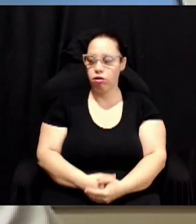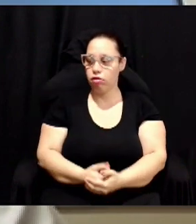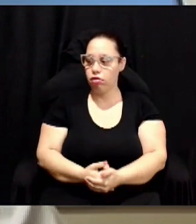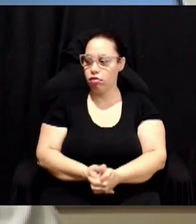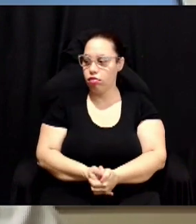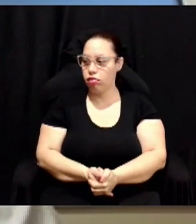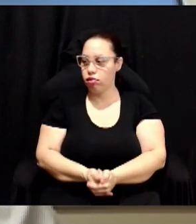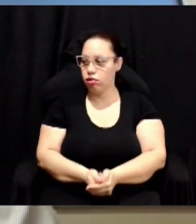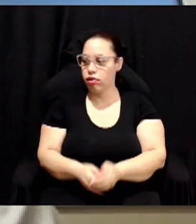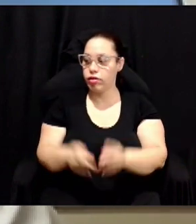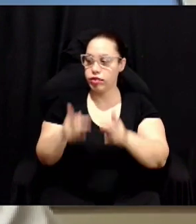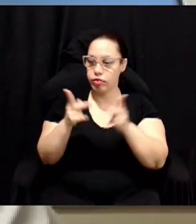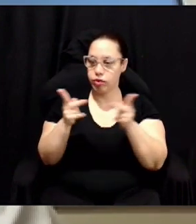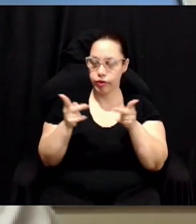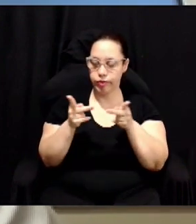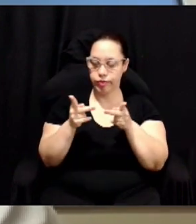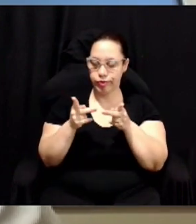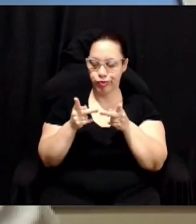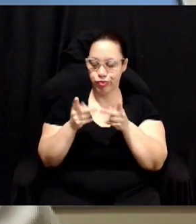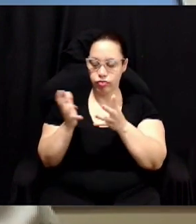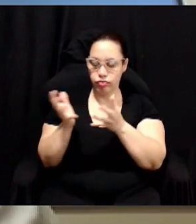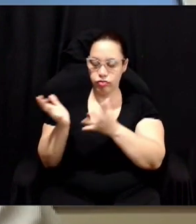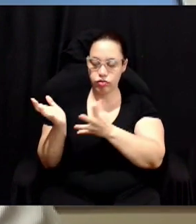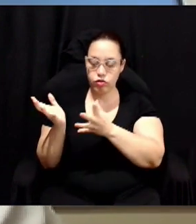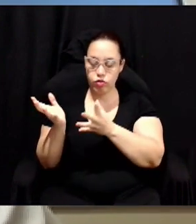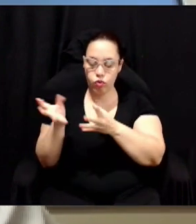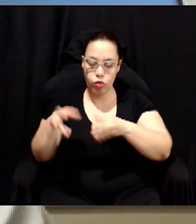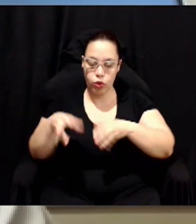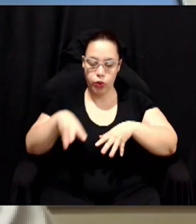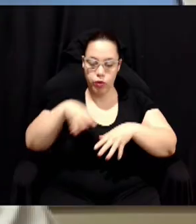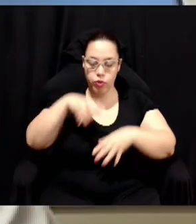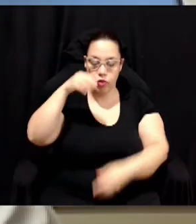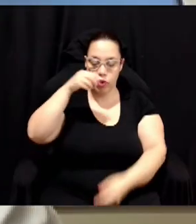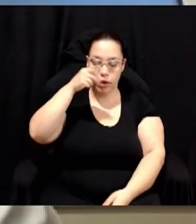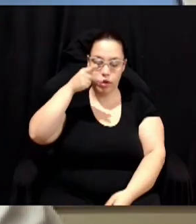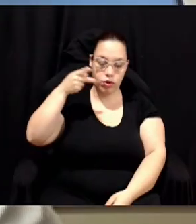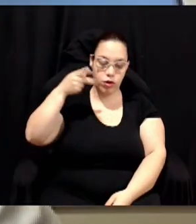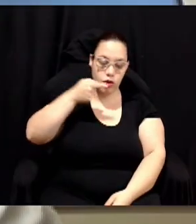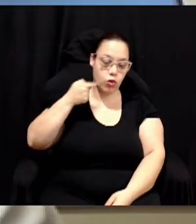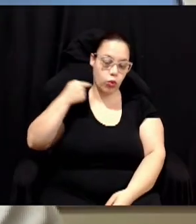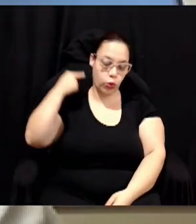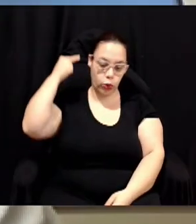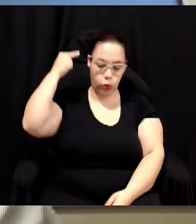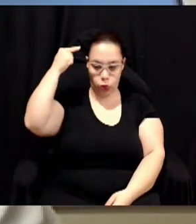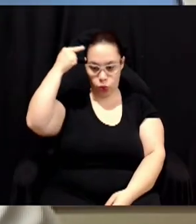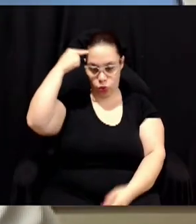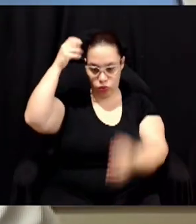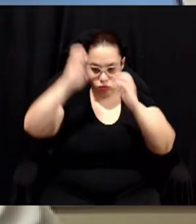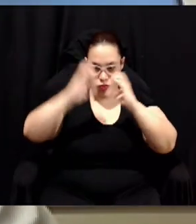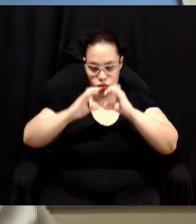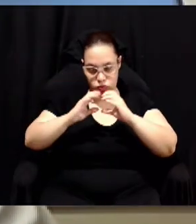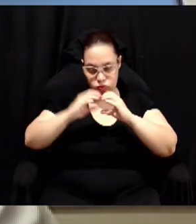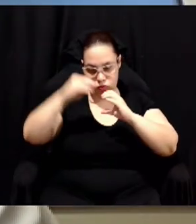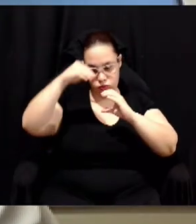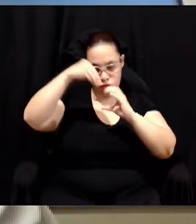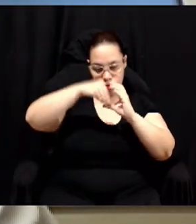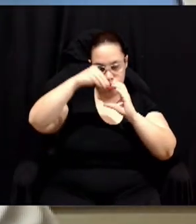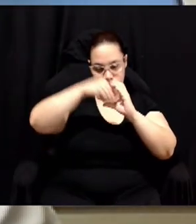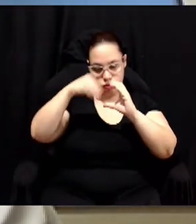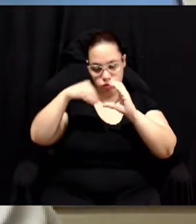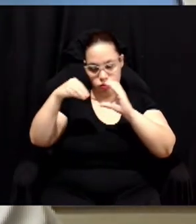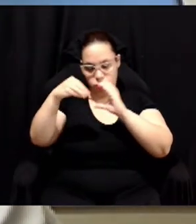proteína acaba sendo carregada para o cérebro. E quando ela é carregada para o cérebro, ela penetra nessas células